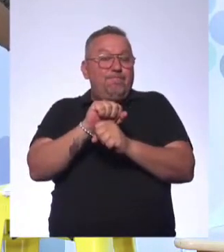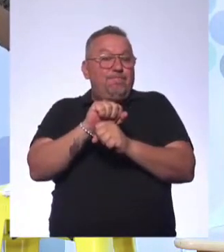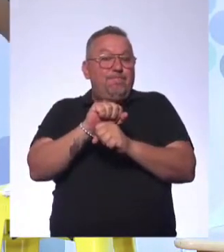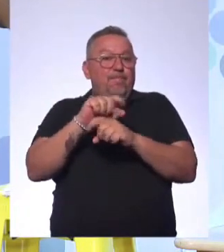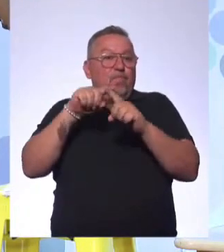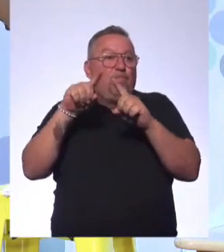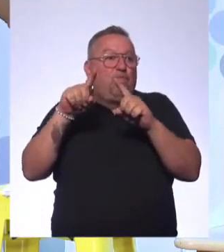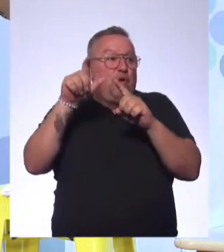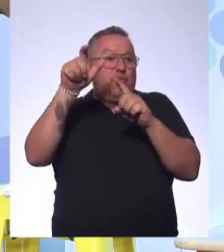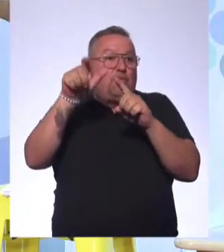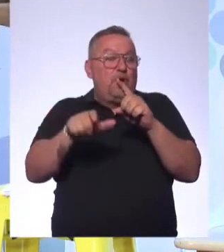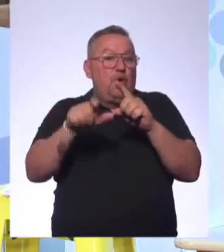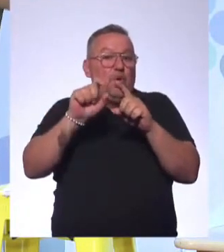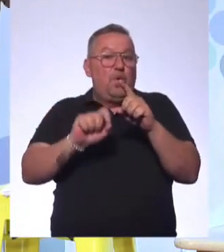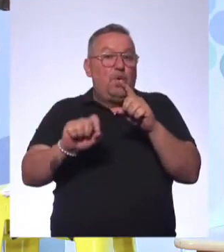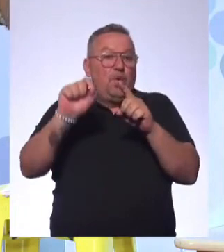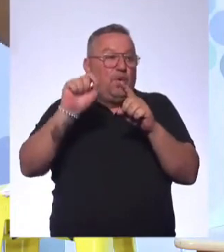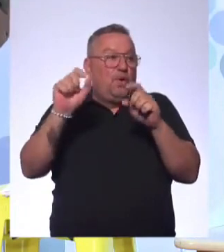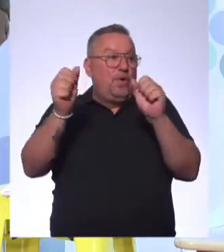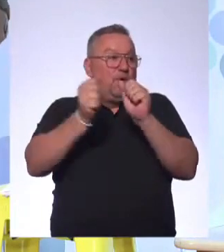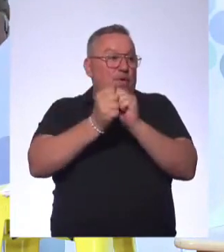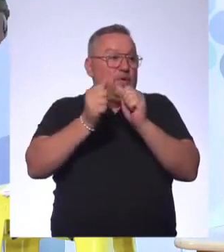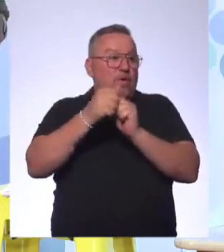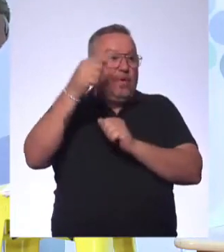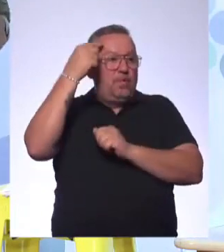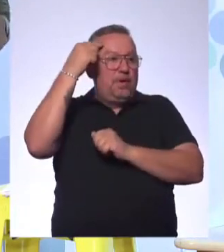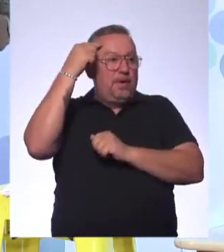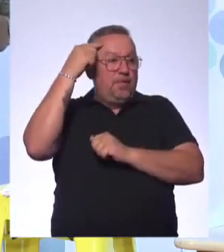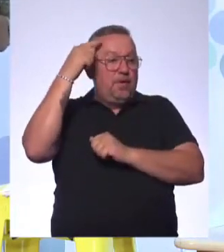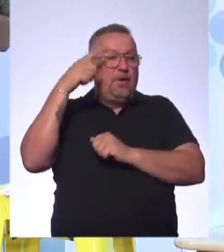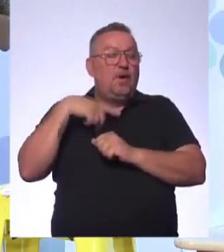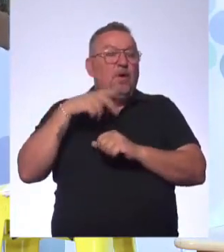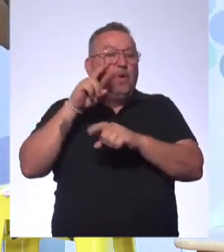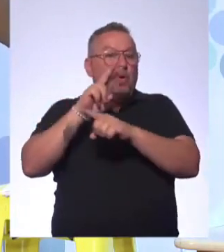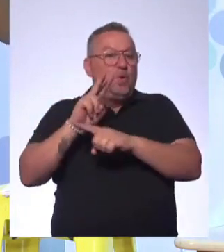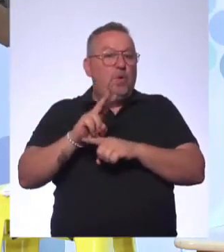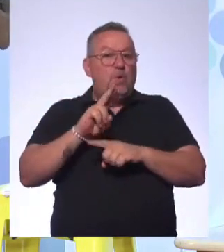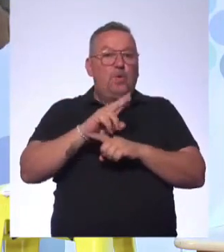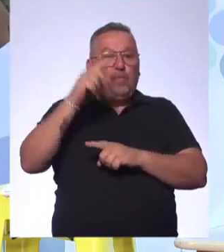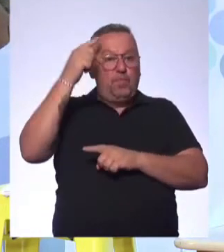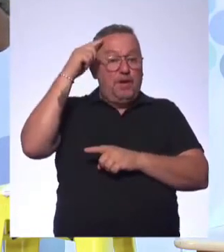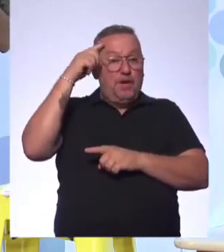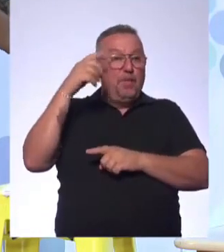indivíduo junto com um pensamento profundamente conservador. O